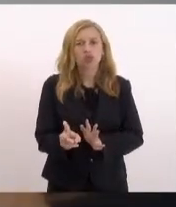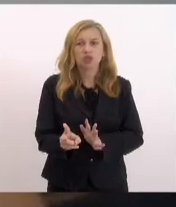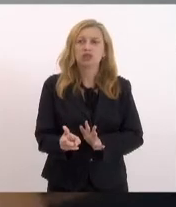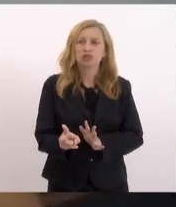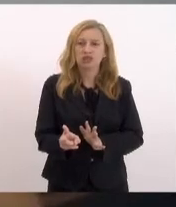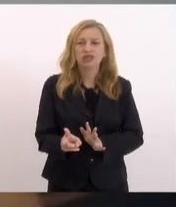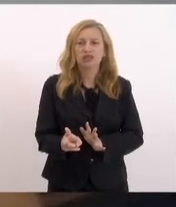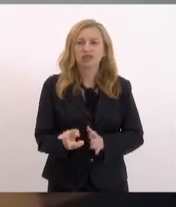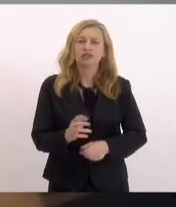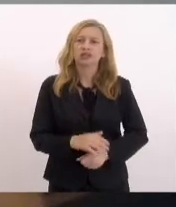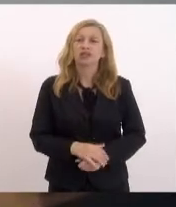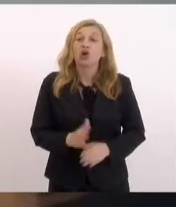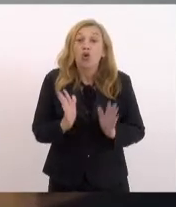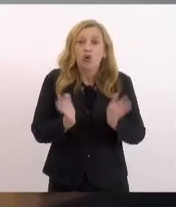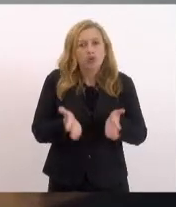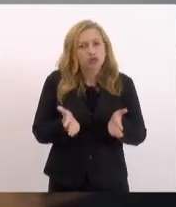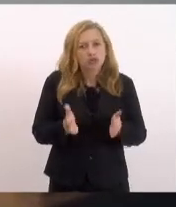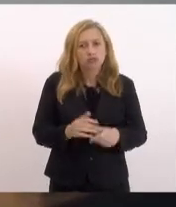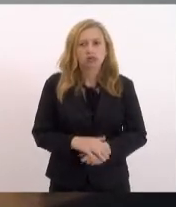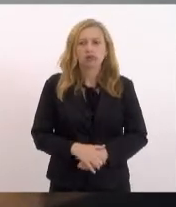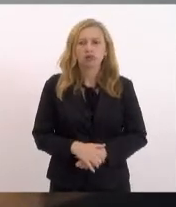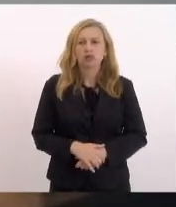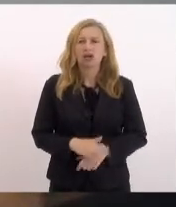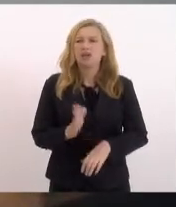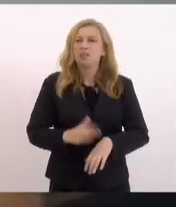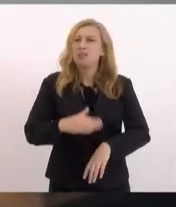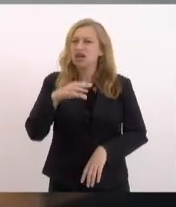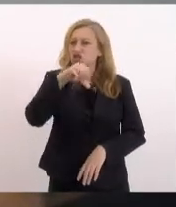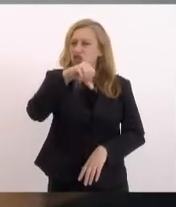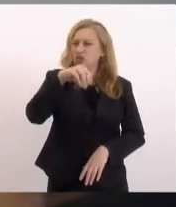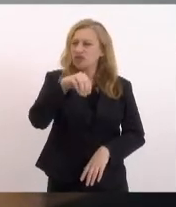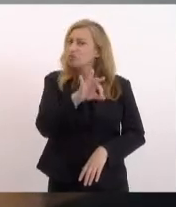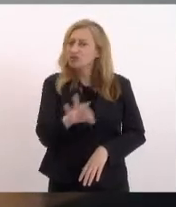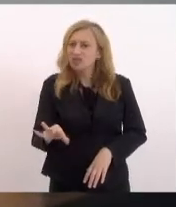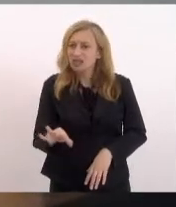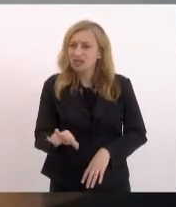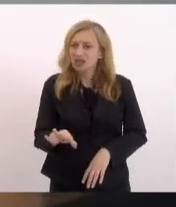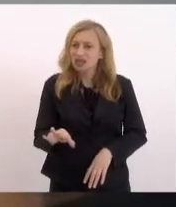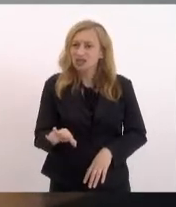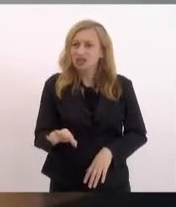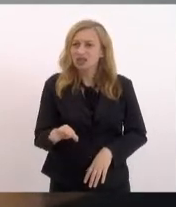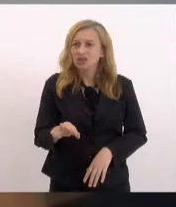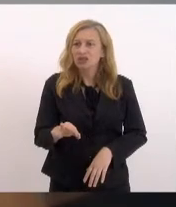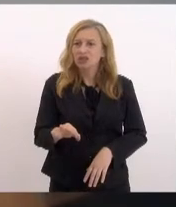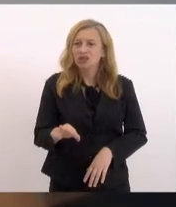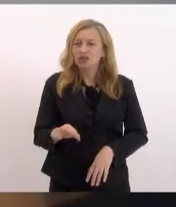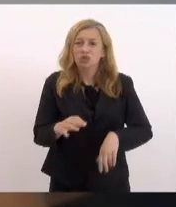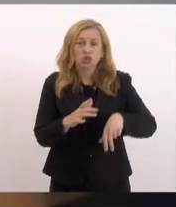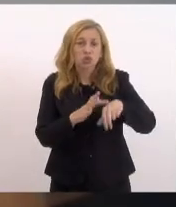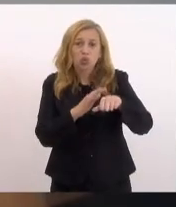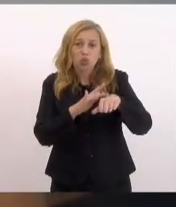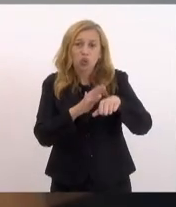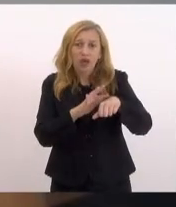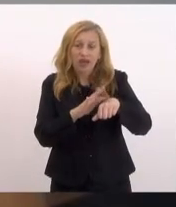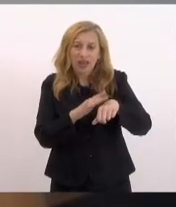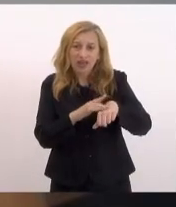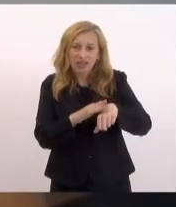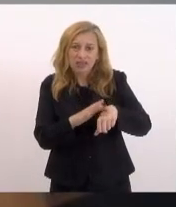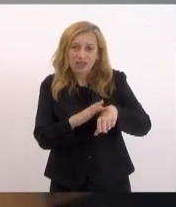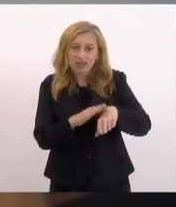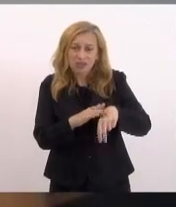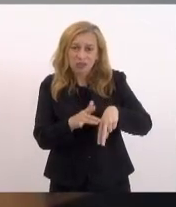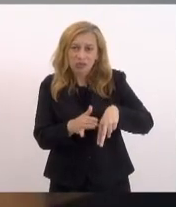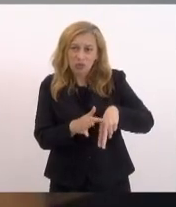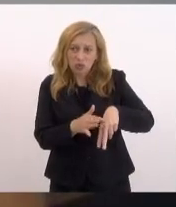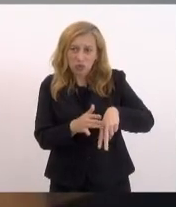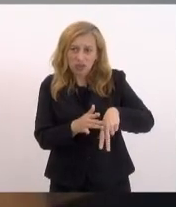continua tentando se impor. Hoje, mais de 90% dos pacientes em estado grave em UTI, deputado Eliomar,